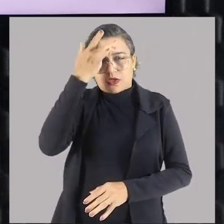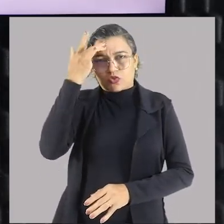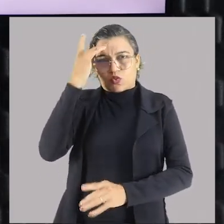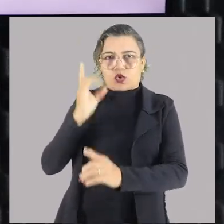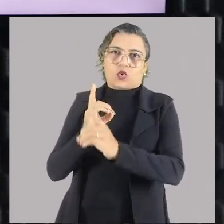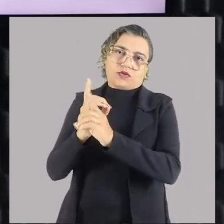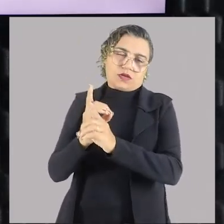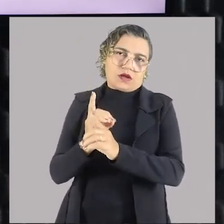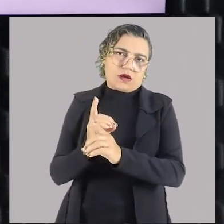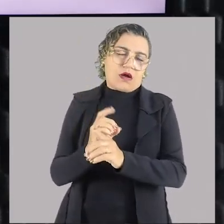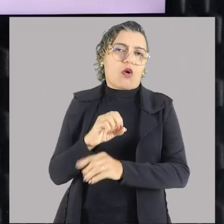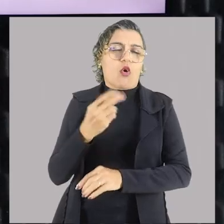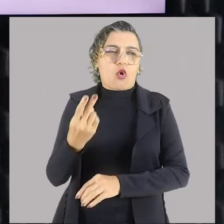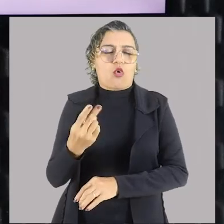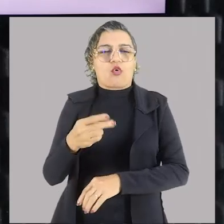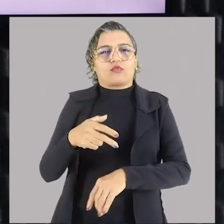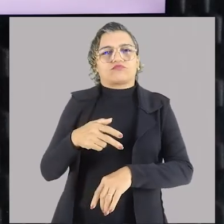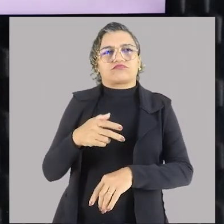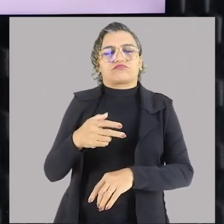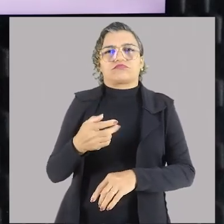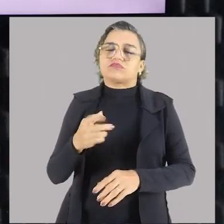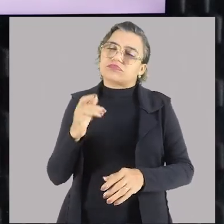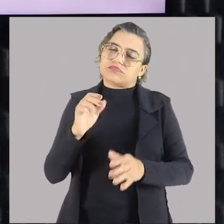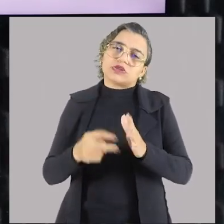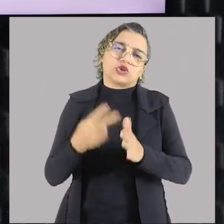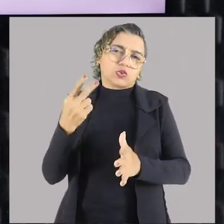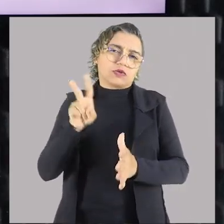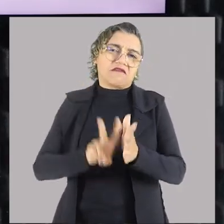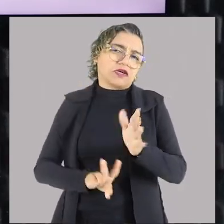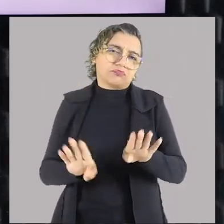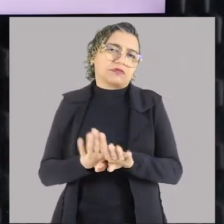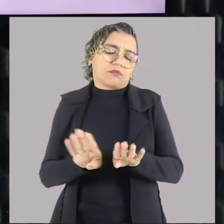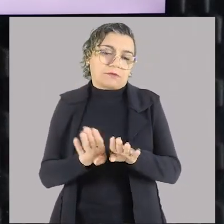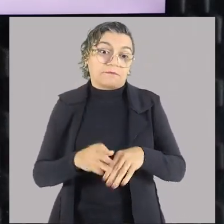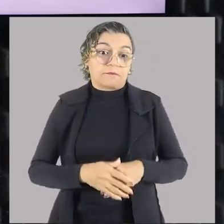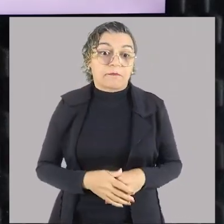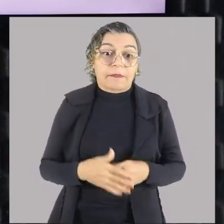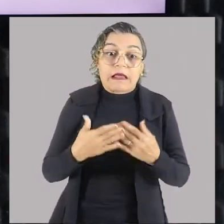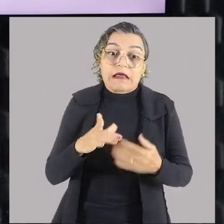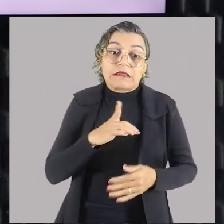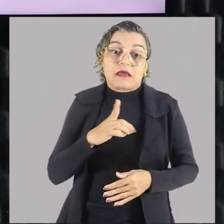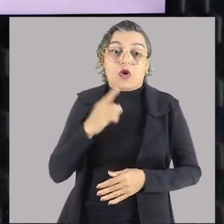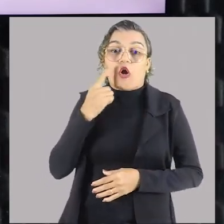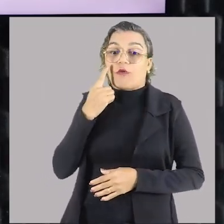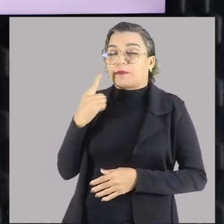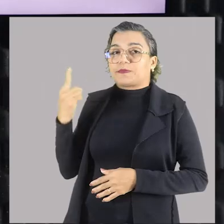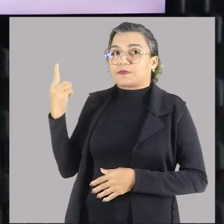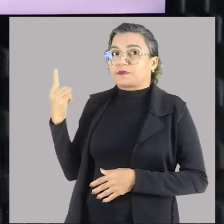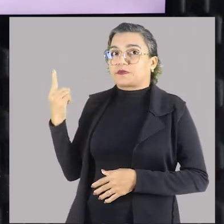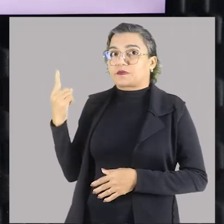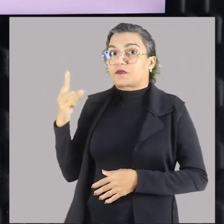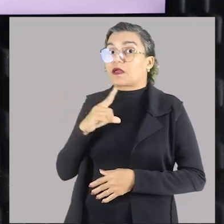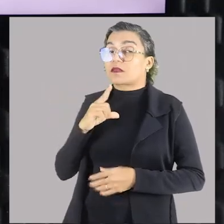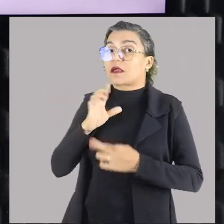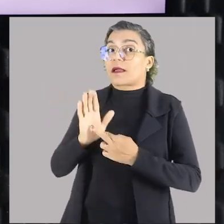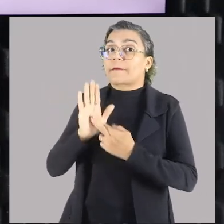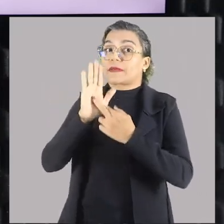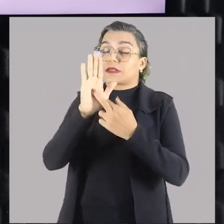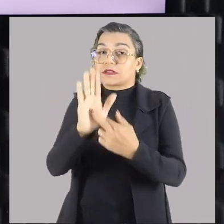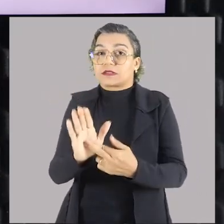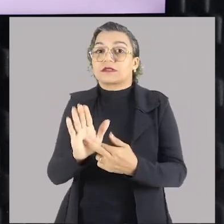um outro momento, em uma segunda vez, você encontra novamente, tá? Aqui eu coloquei para vocês, ó, uma representação